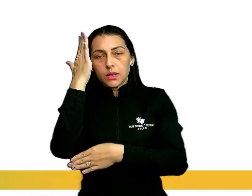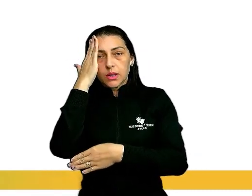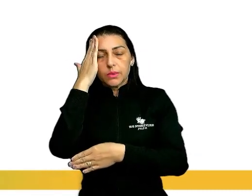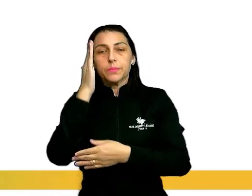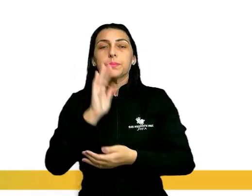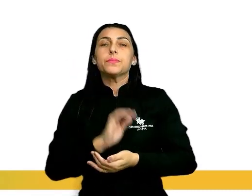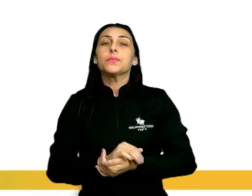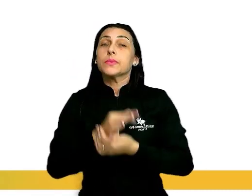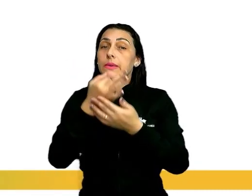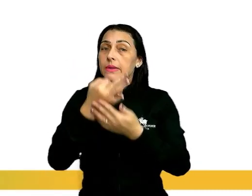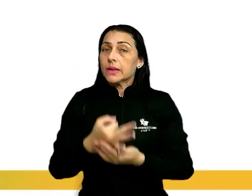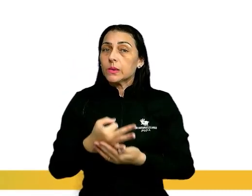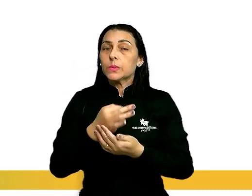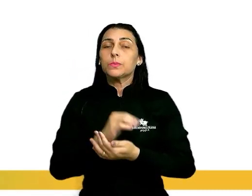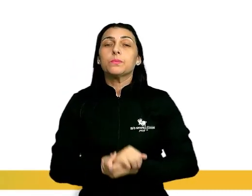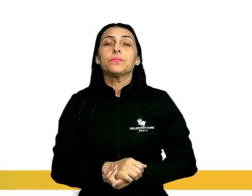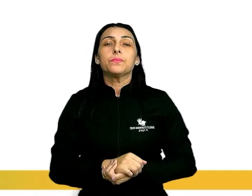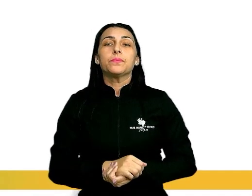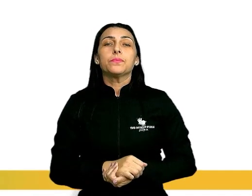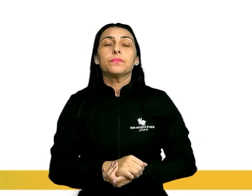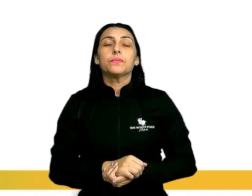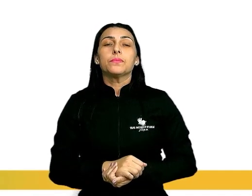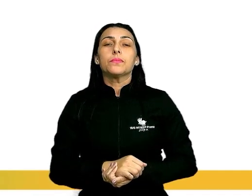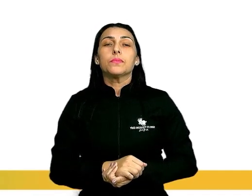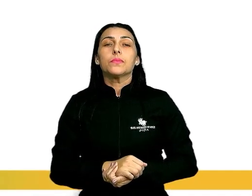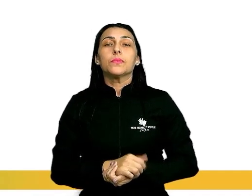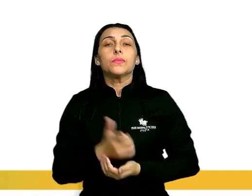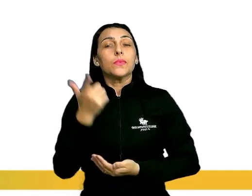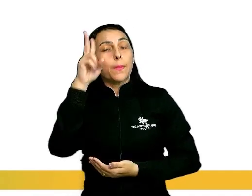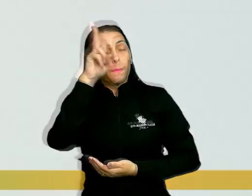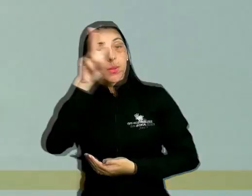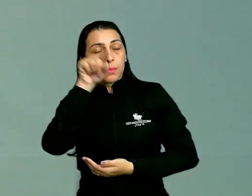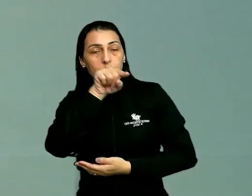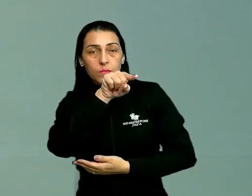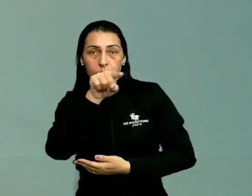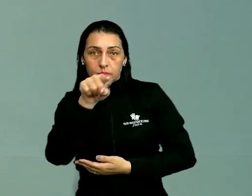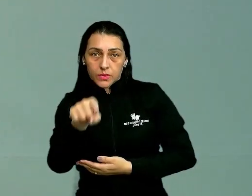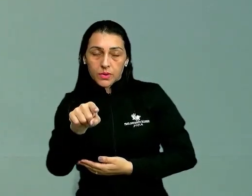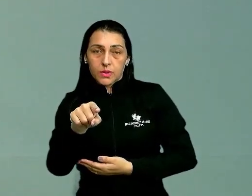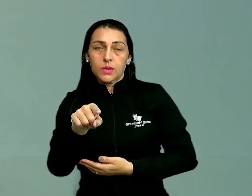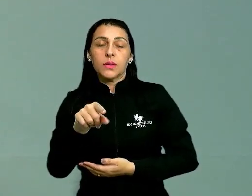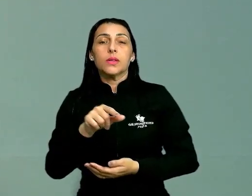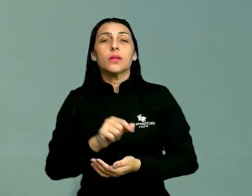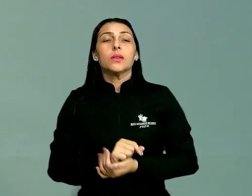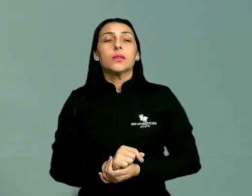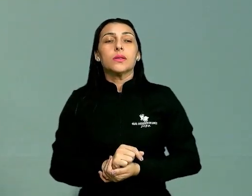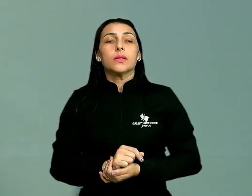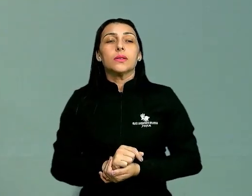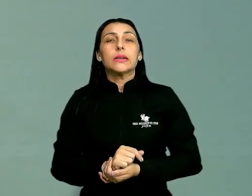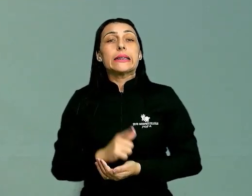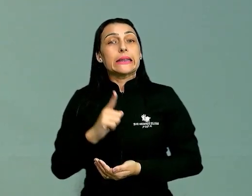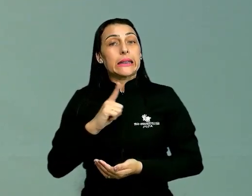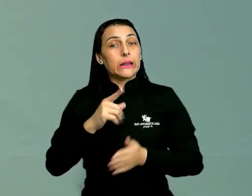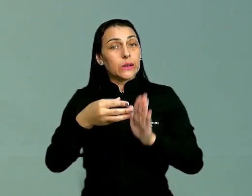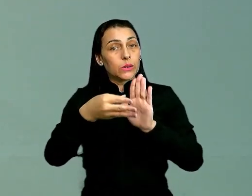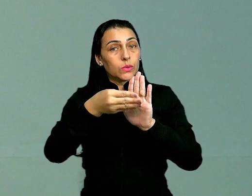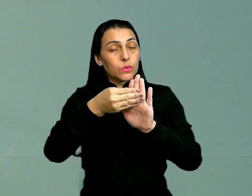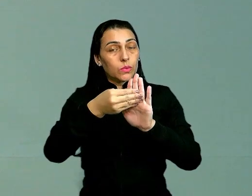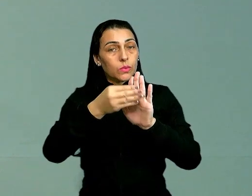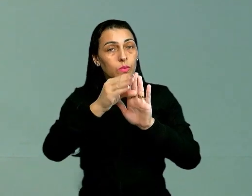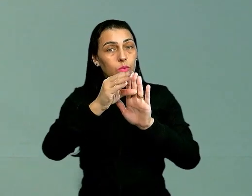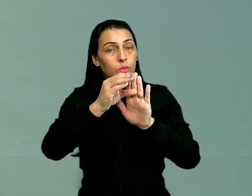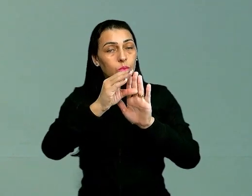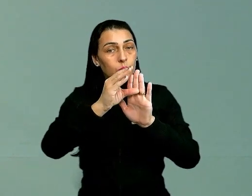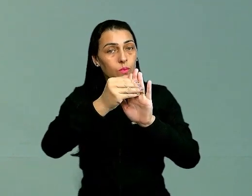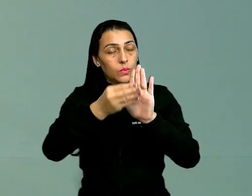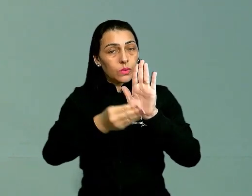ponto correto pessoal mais uma vez né lembrando para vocês nós vamos eh disponibilizar esse conteúdo para vocês nas